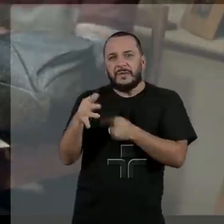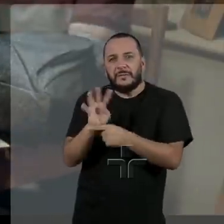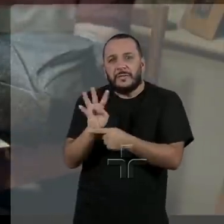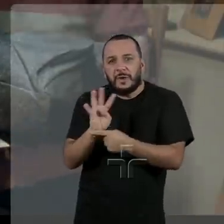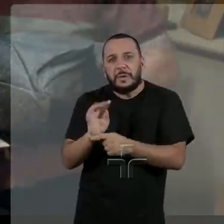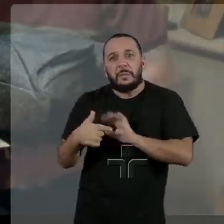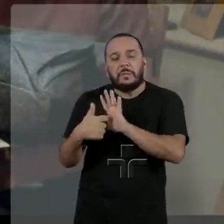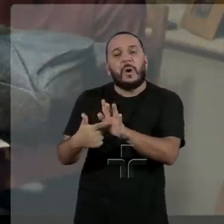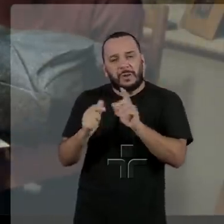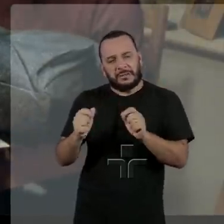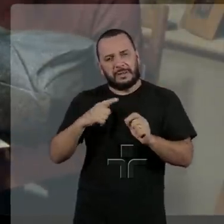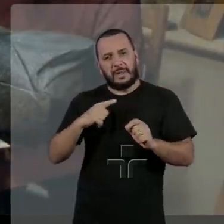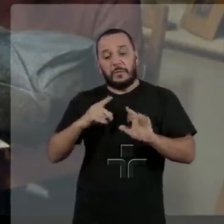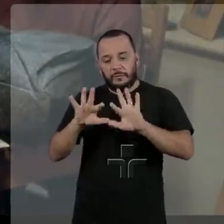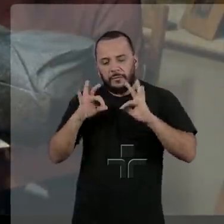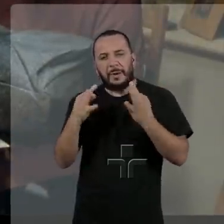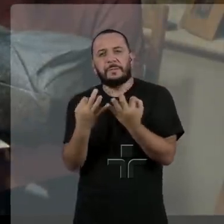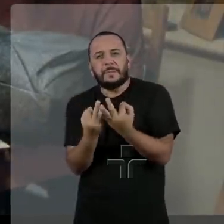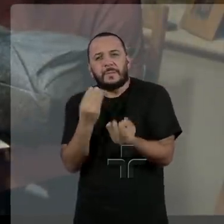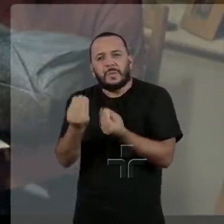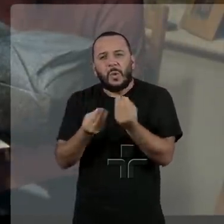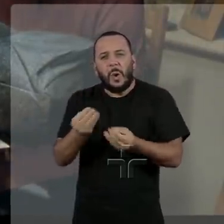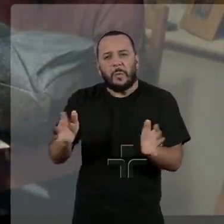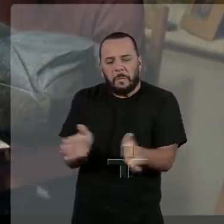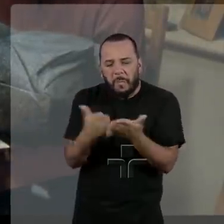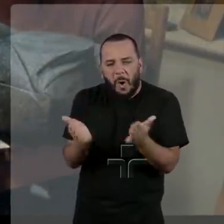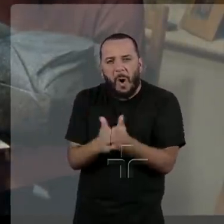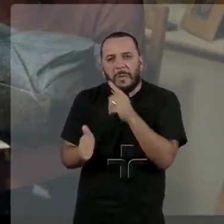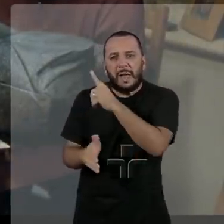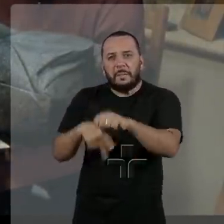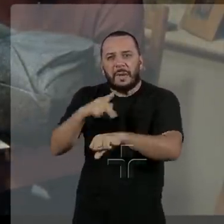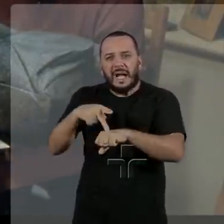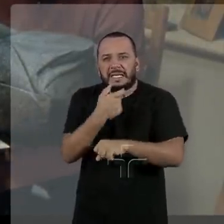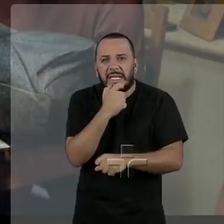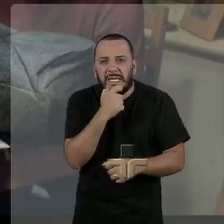uma família contra a precariedade na Inglaterra. A